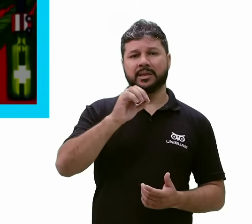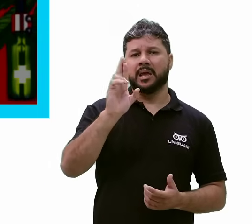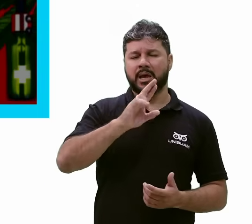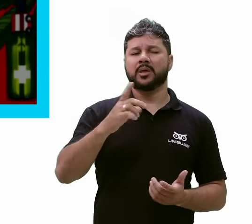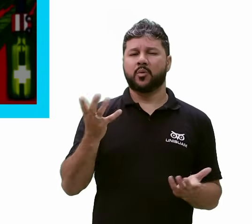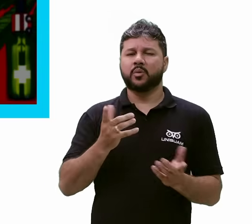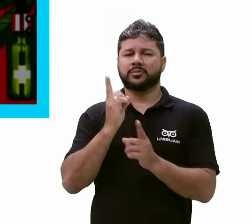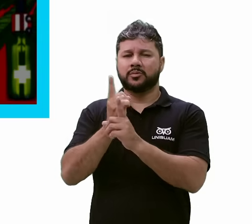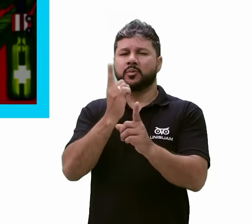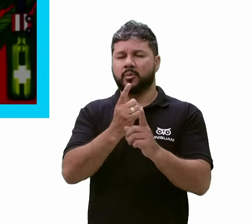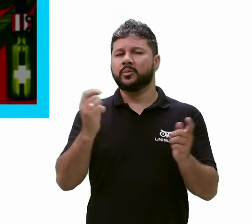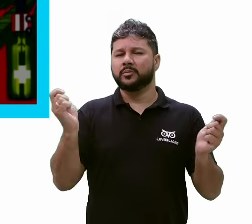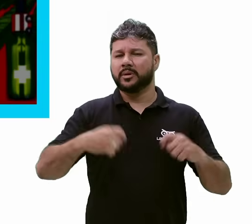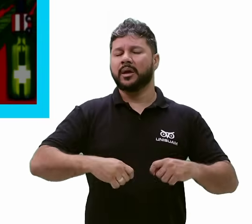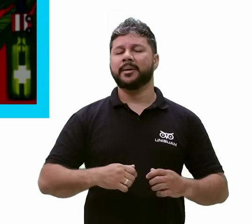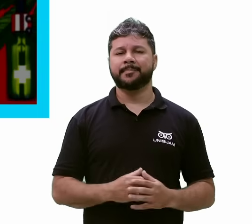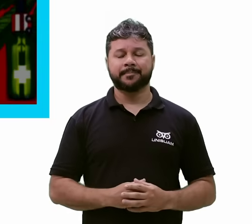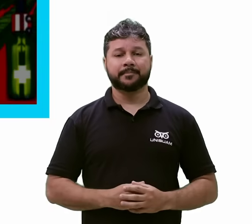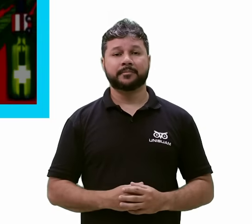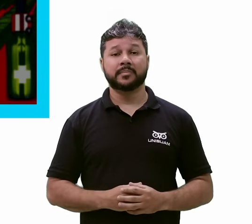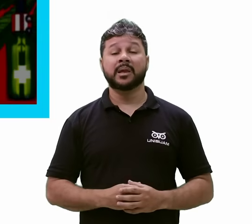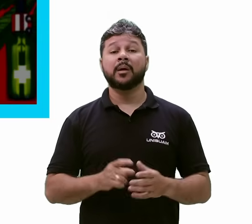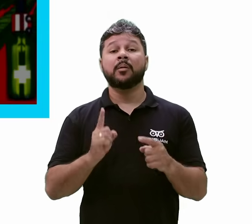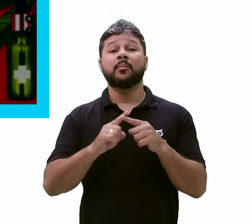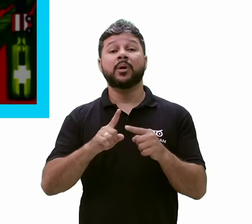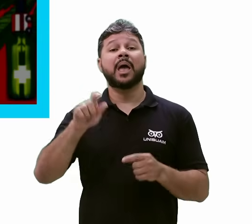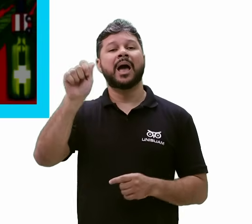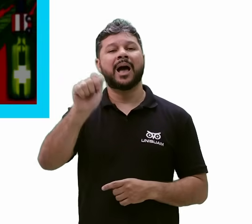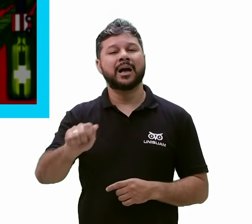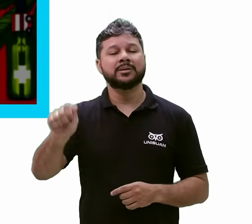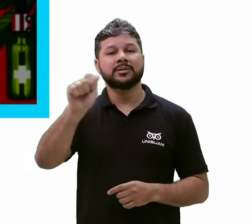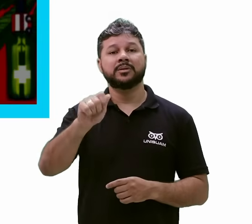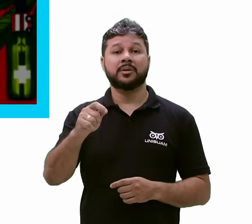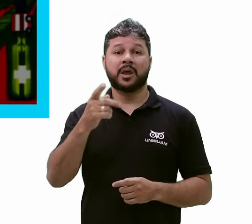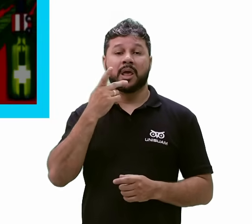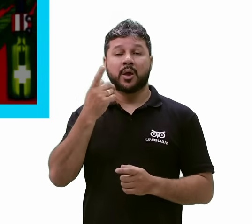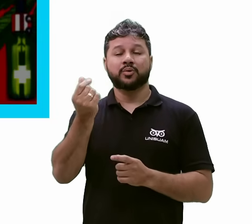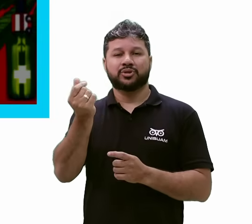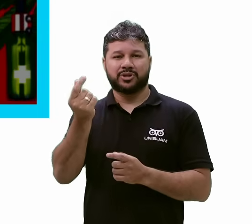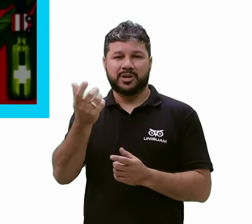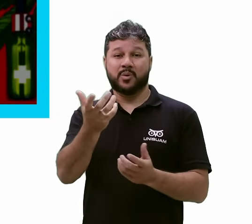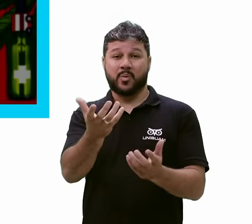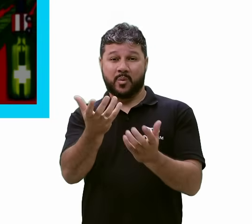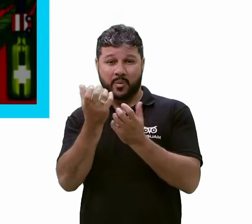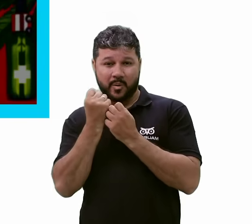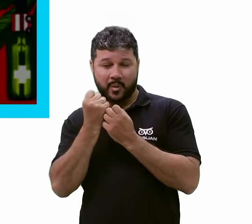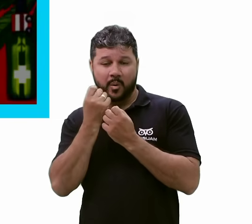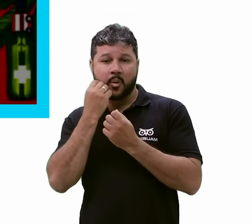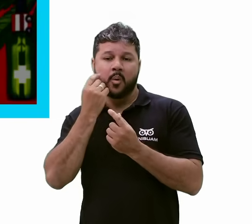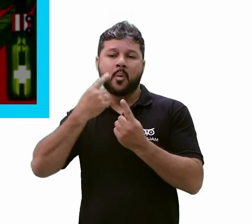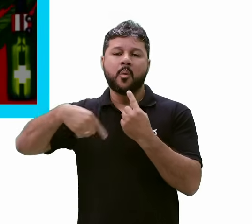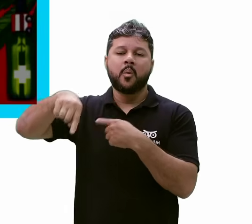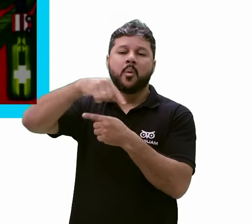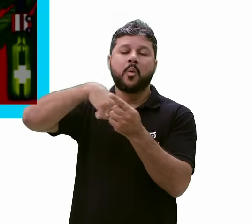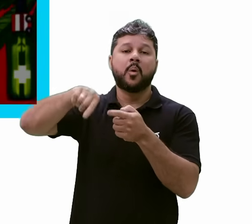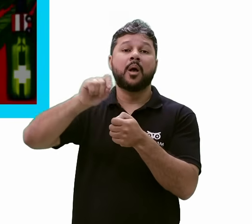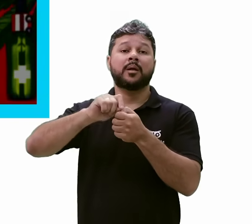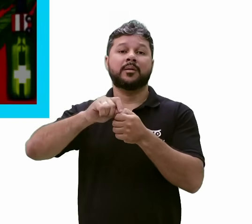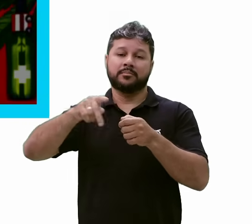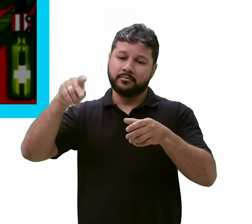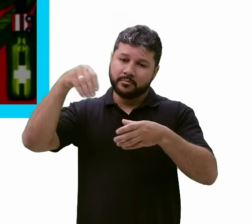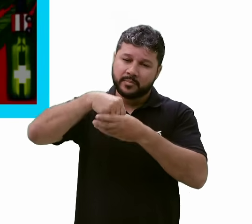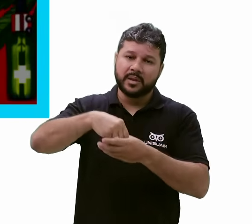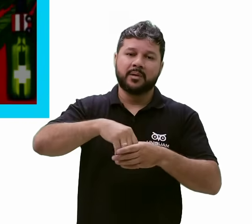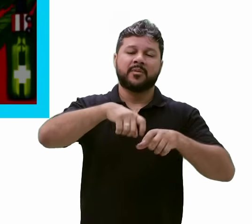mais baratinho, tem R$ 70, tá? Porque essas associações usam o dinheiro que elas ganham com a venda